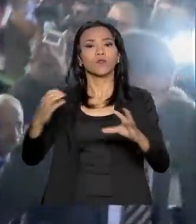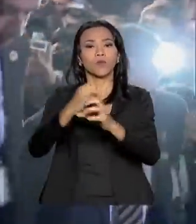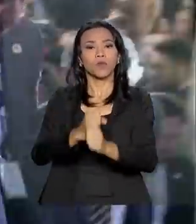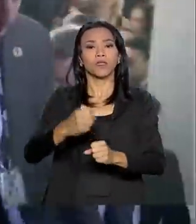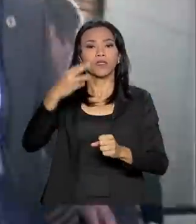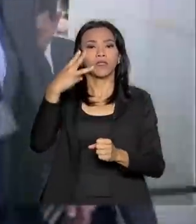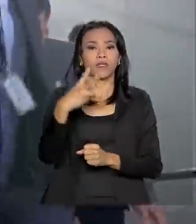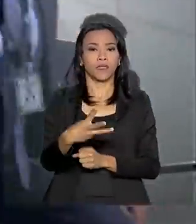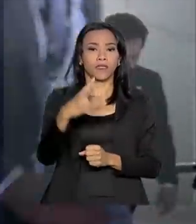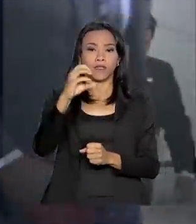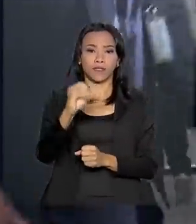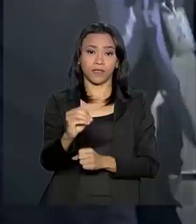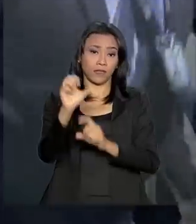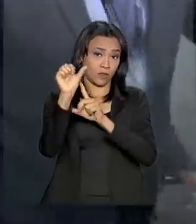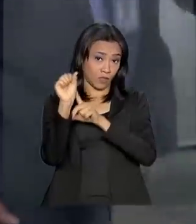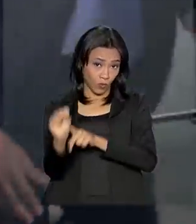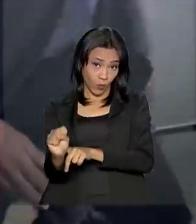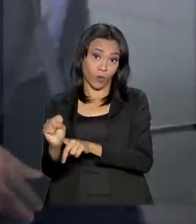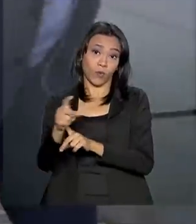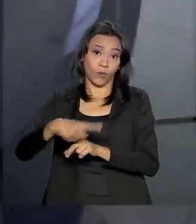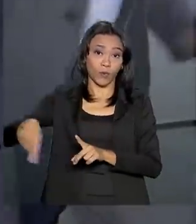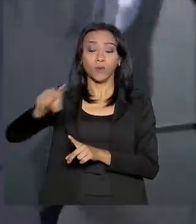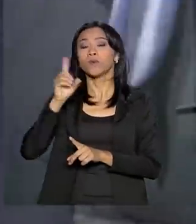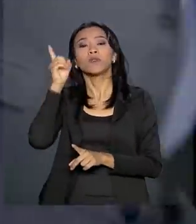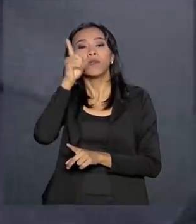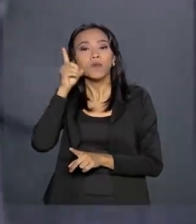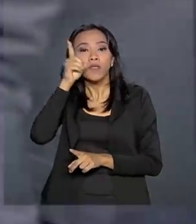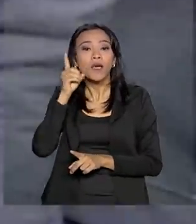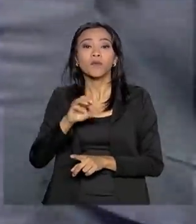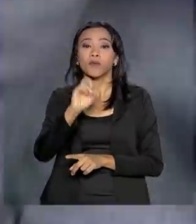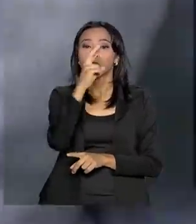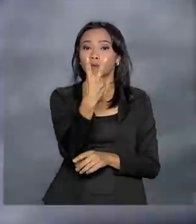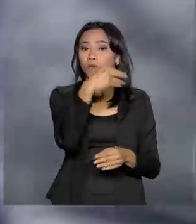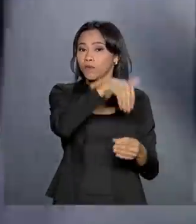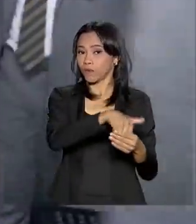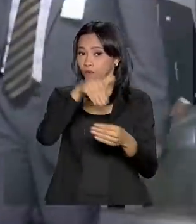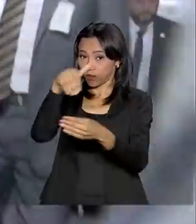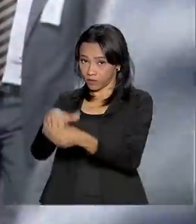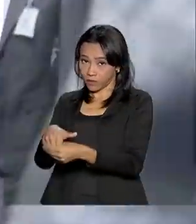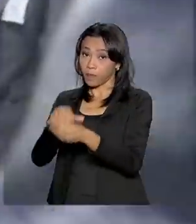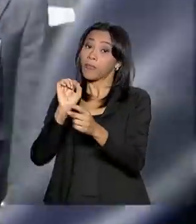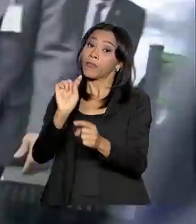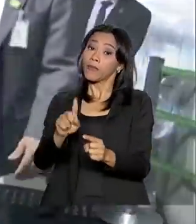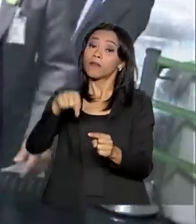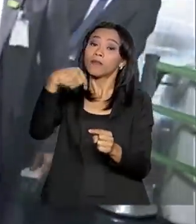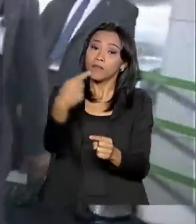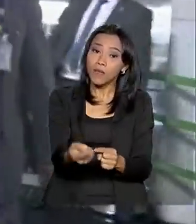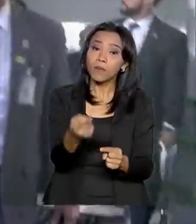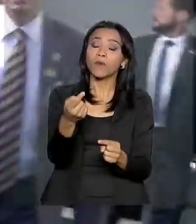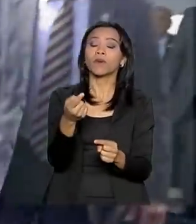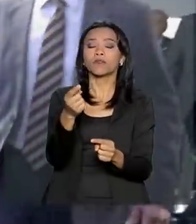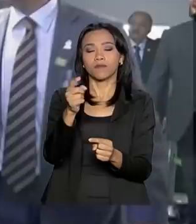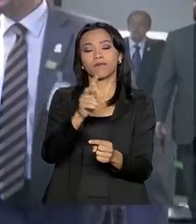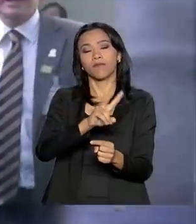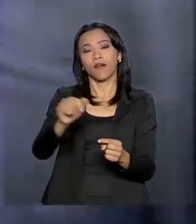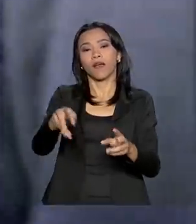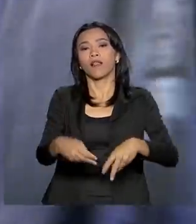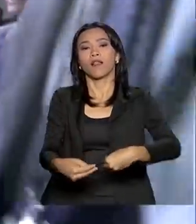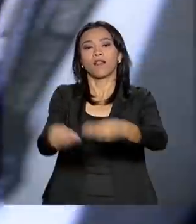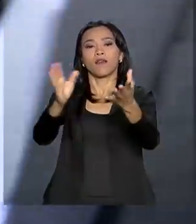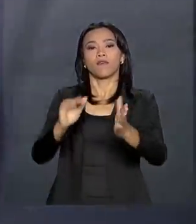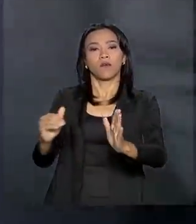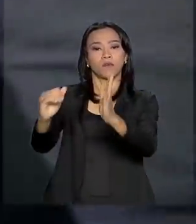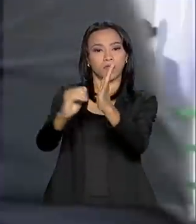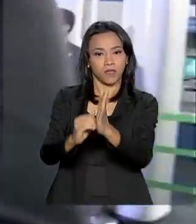308 dos 513 deputados em duas votações. E só depois ela pode seguir para votação no Senado.